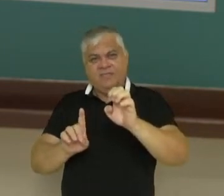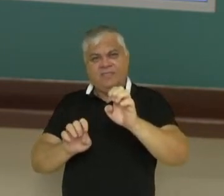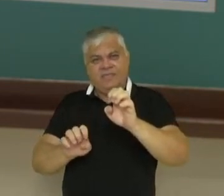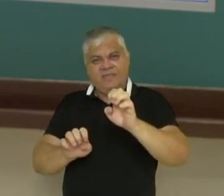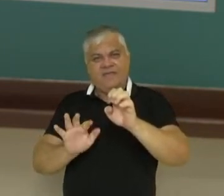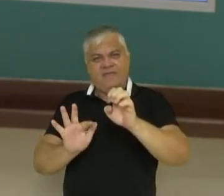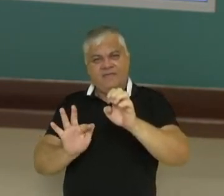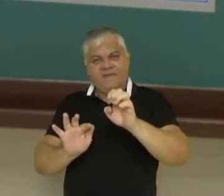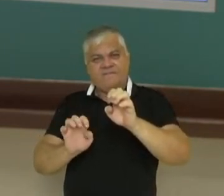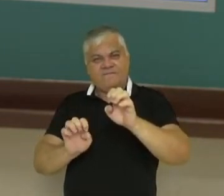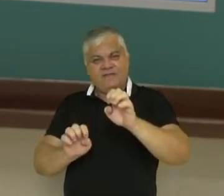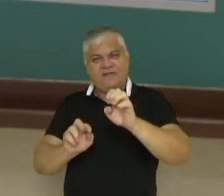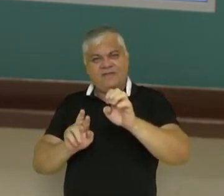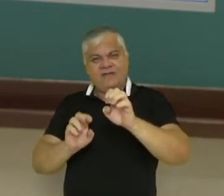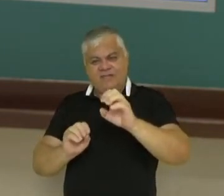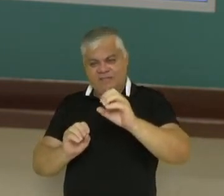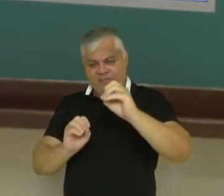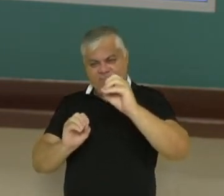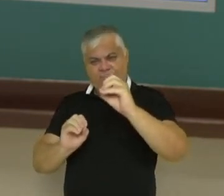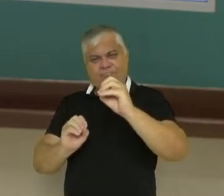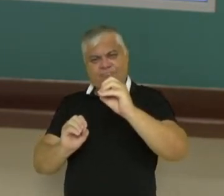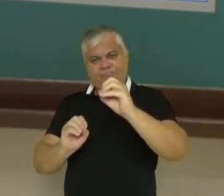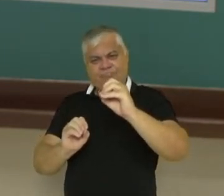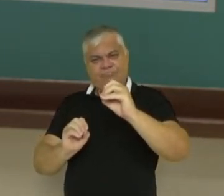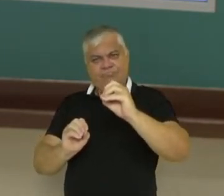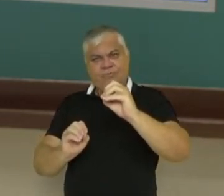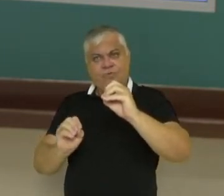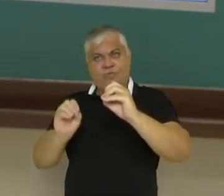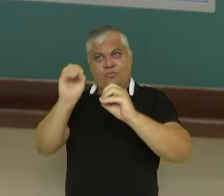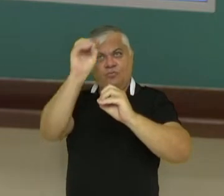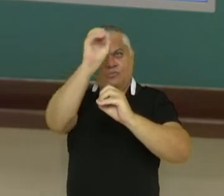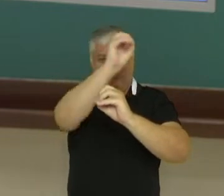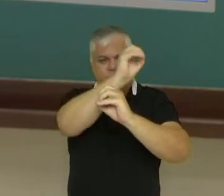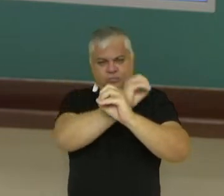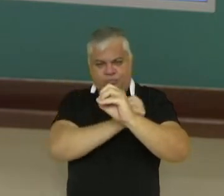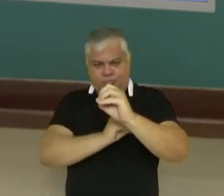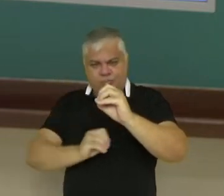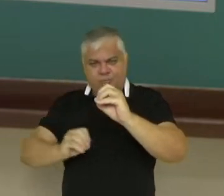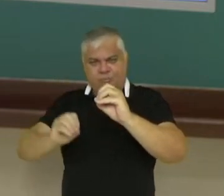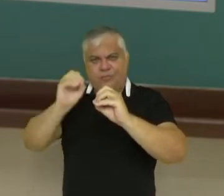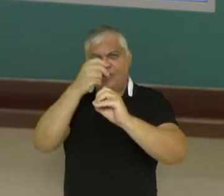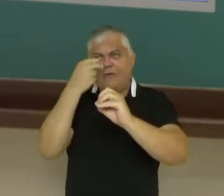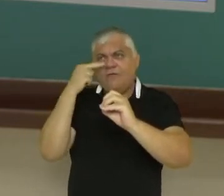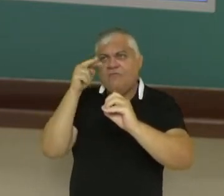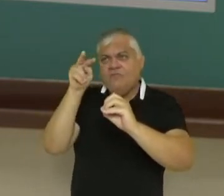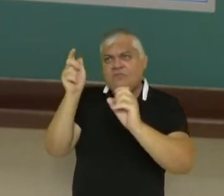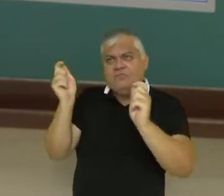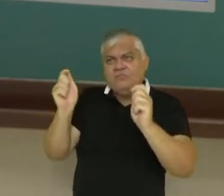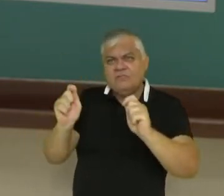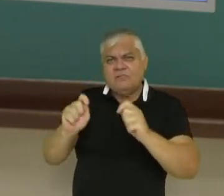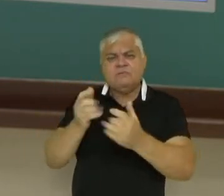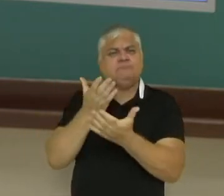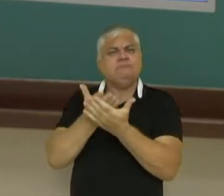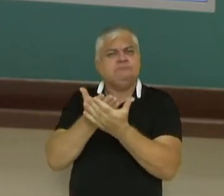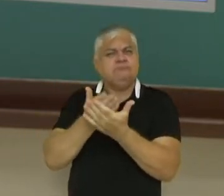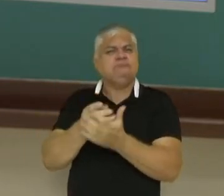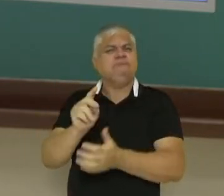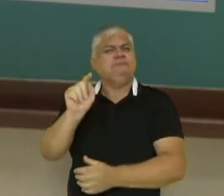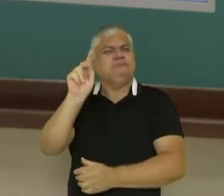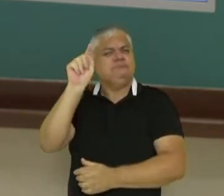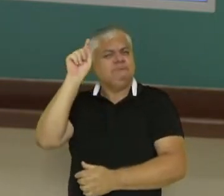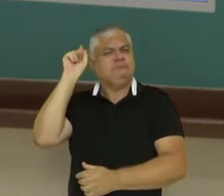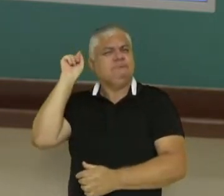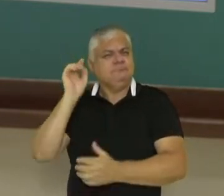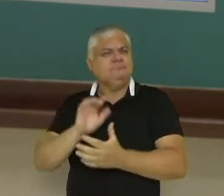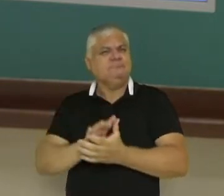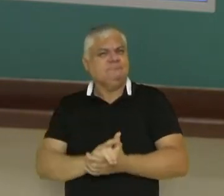vistos lá no sistema, certo? No olho visível aqui. Ok? Então, nós conseguimos explicar de uma maneira bem